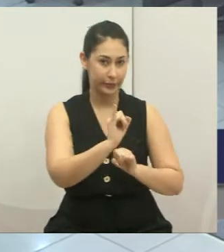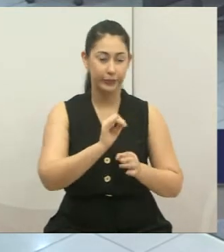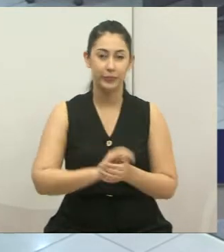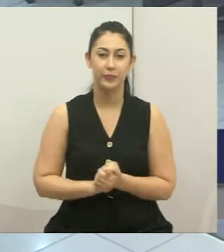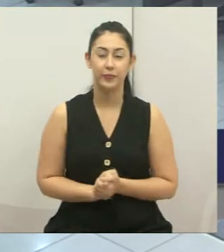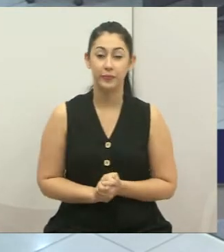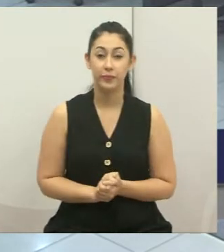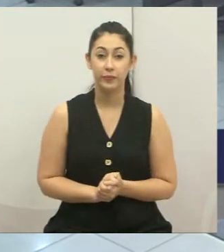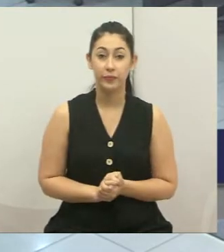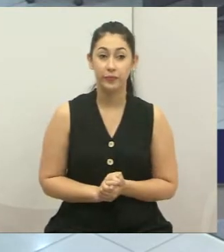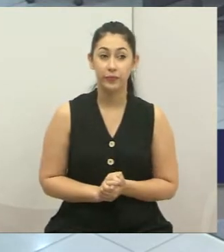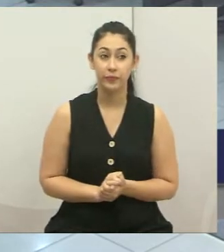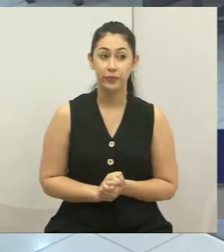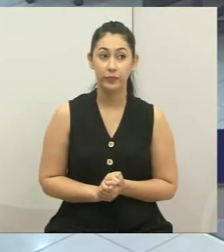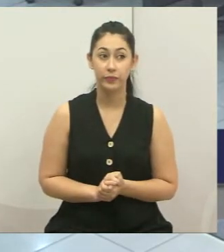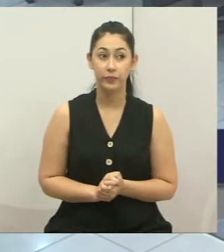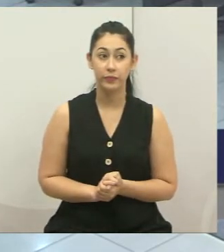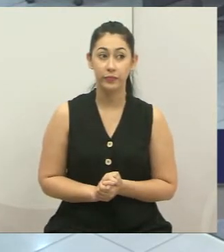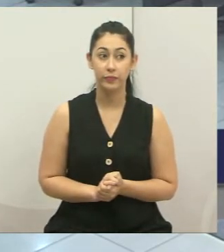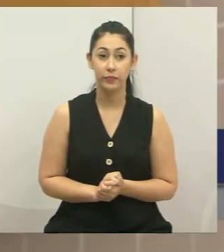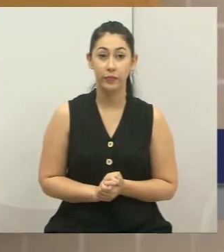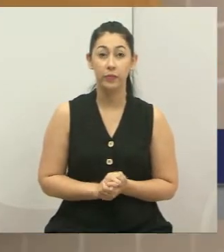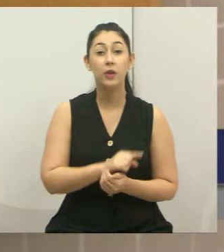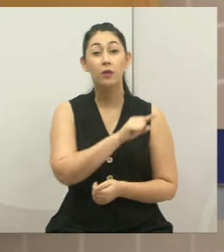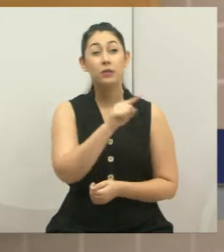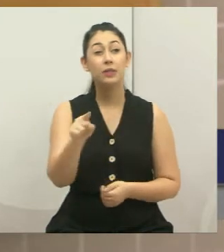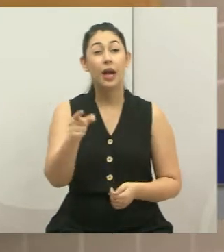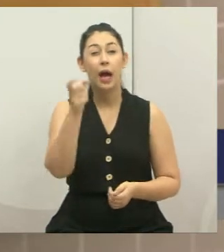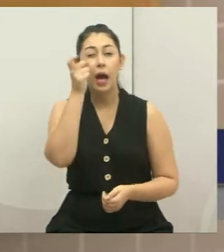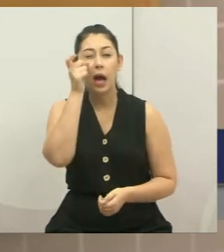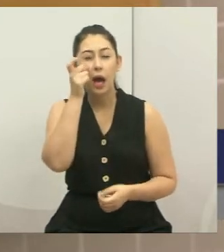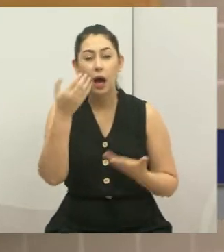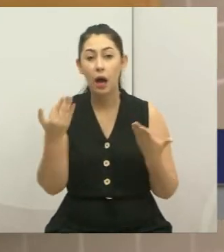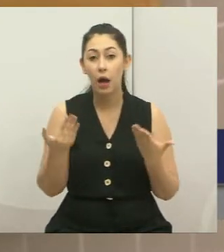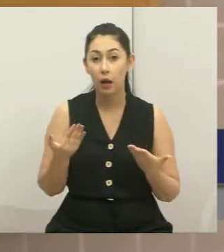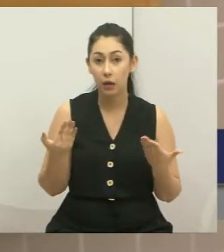Os senhores estão assistindo agora,